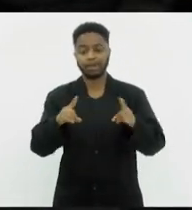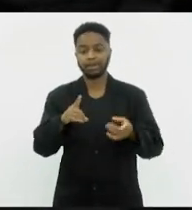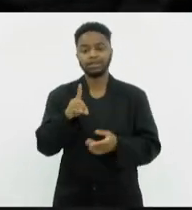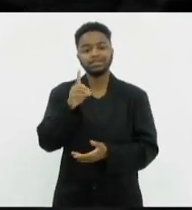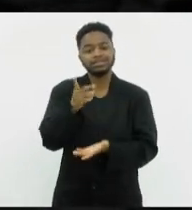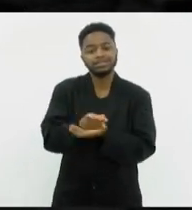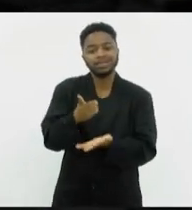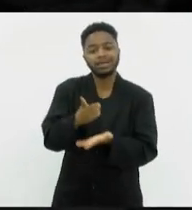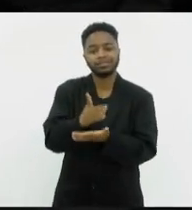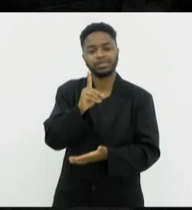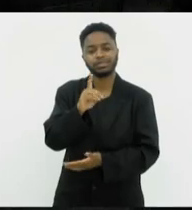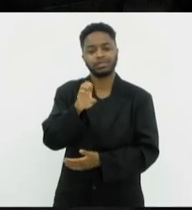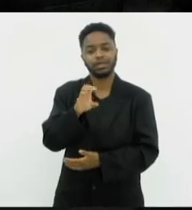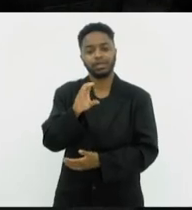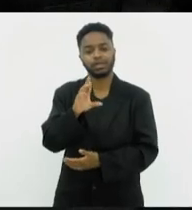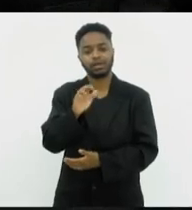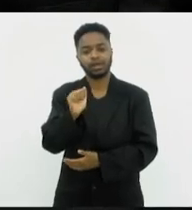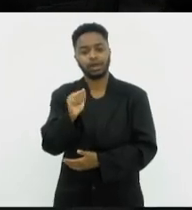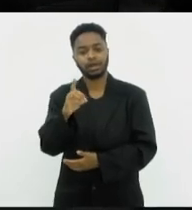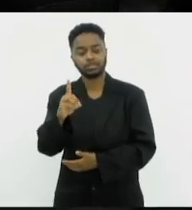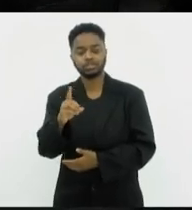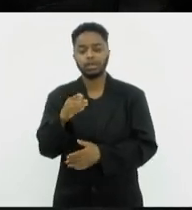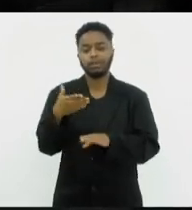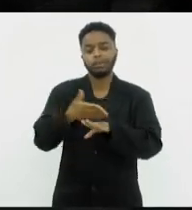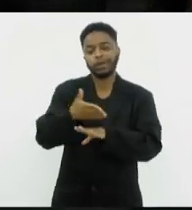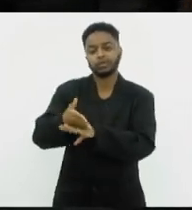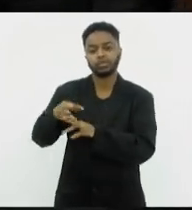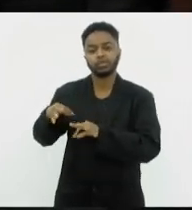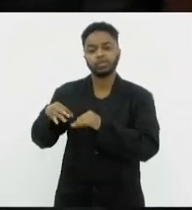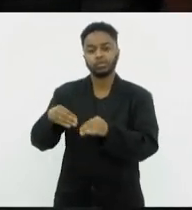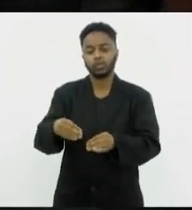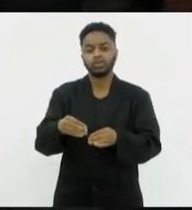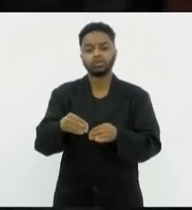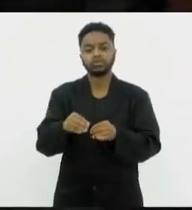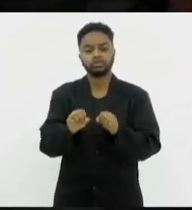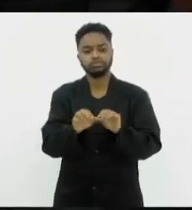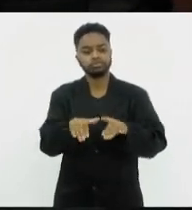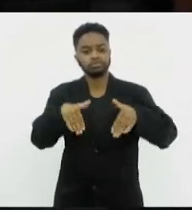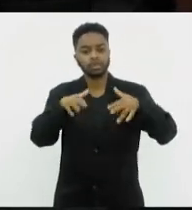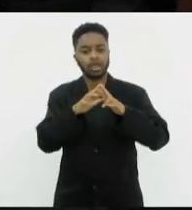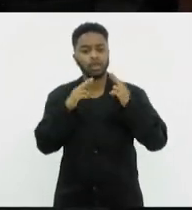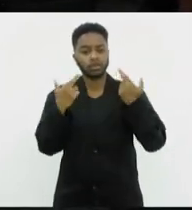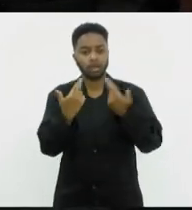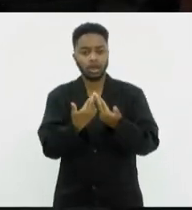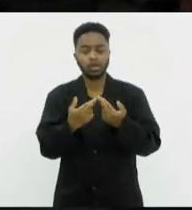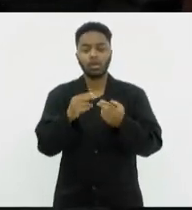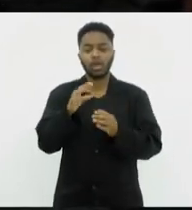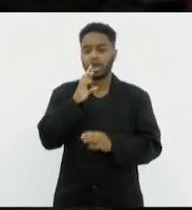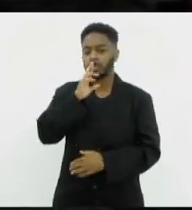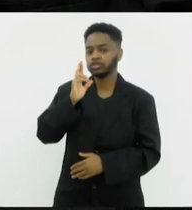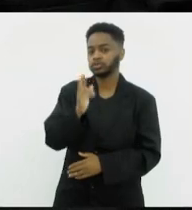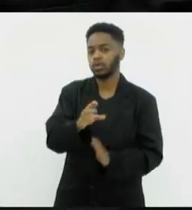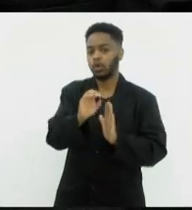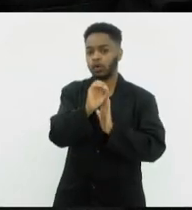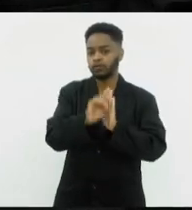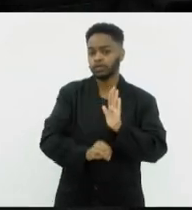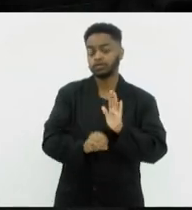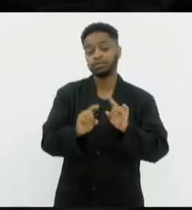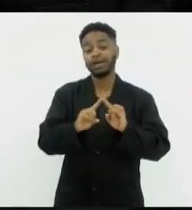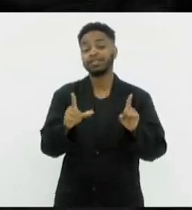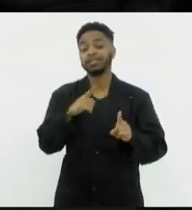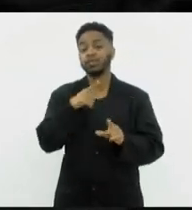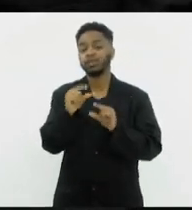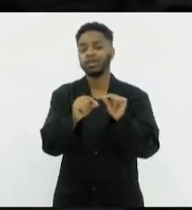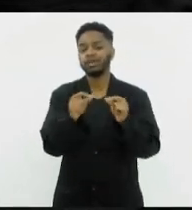audiência, não deixou de responder um ofício, não deixou de fazer uma diligência, mesmo contando com um número